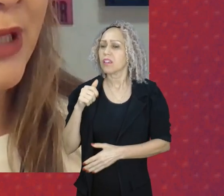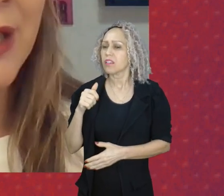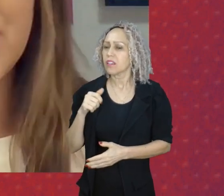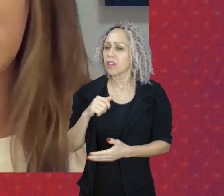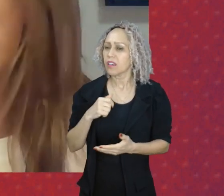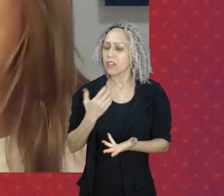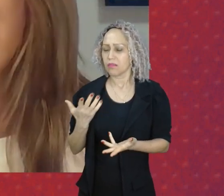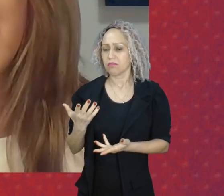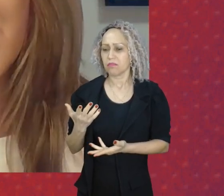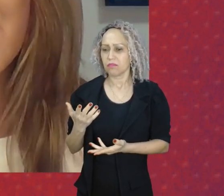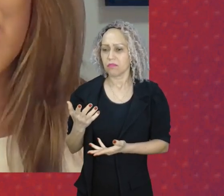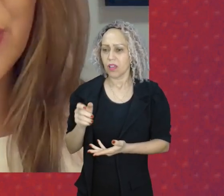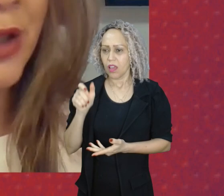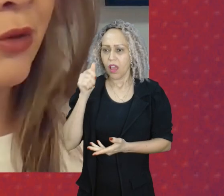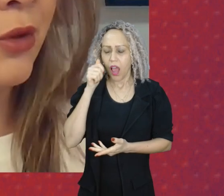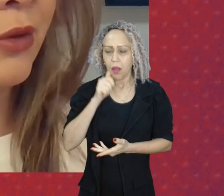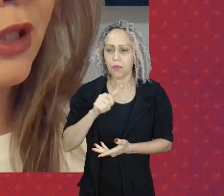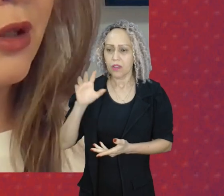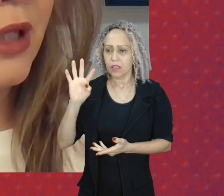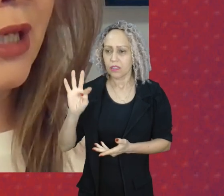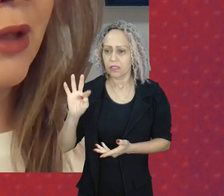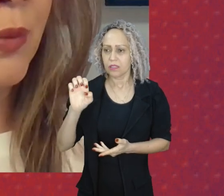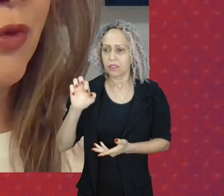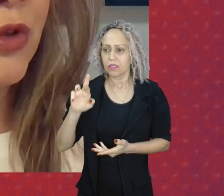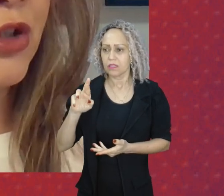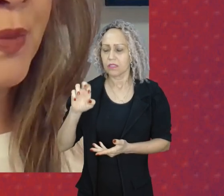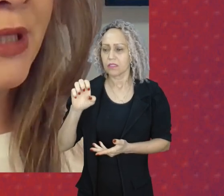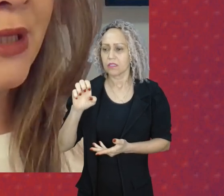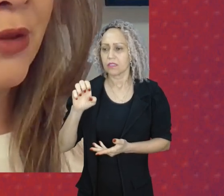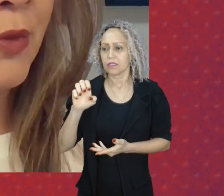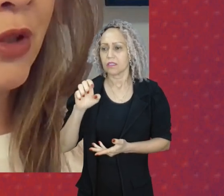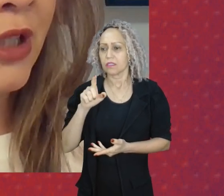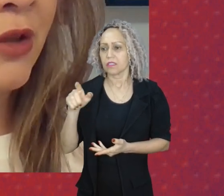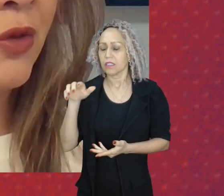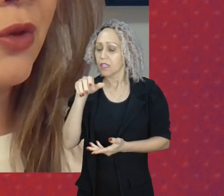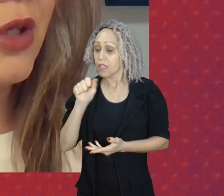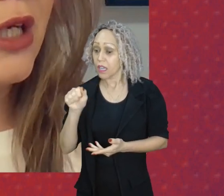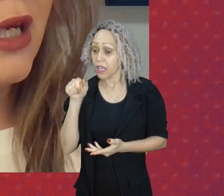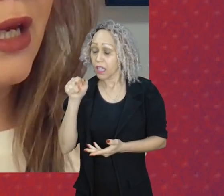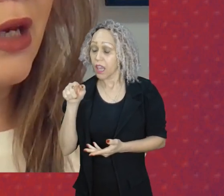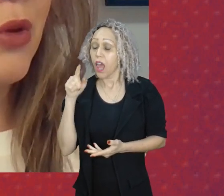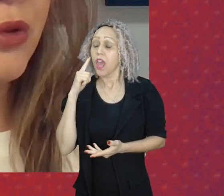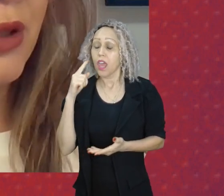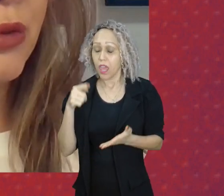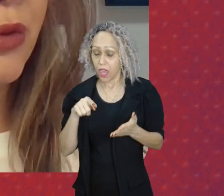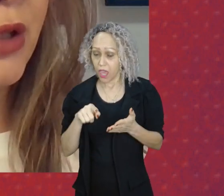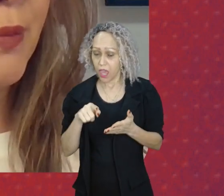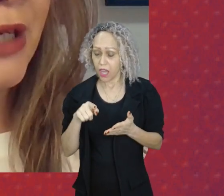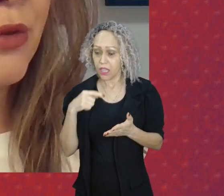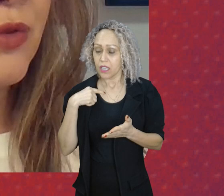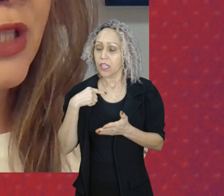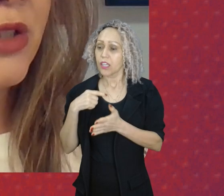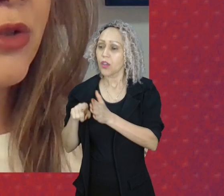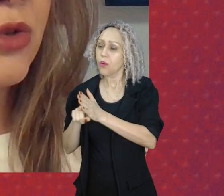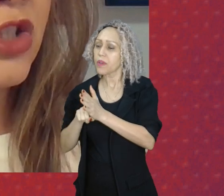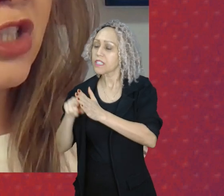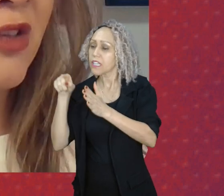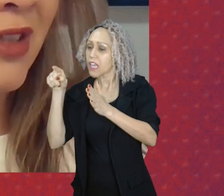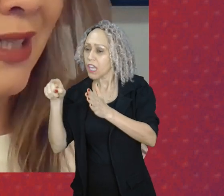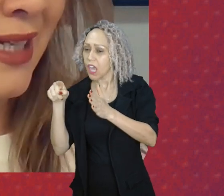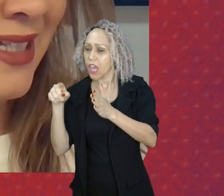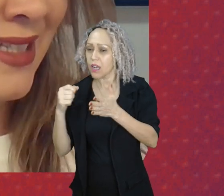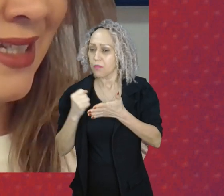pronuncia o nome dela, mas eu citei essa autora quando como fonte de pesquisa do meu livro. O outro autor é o Marcos